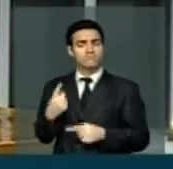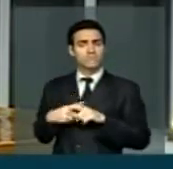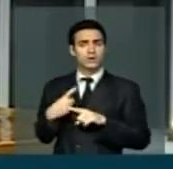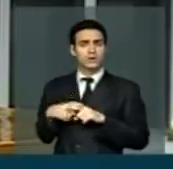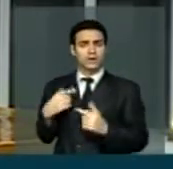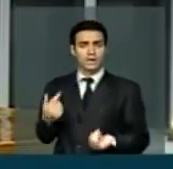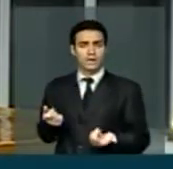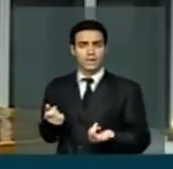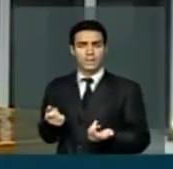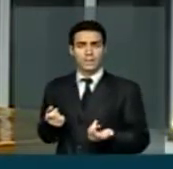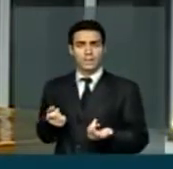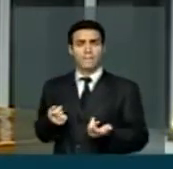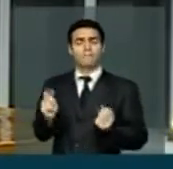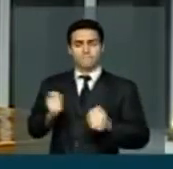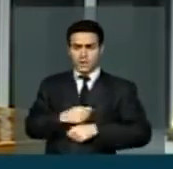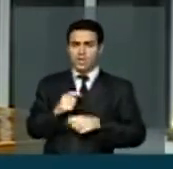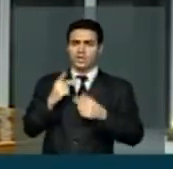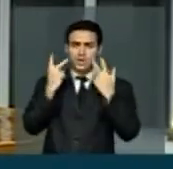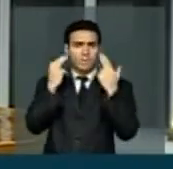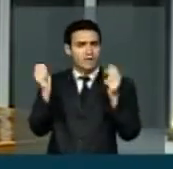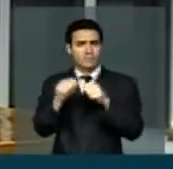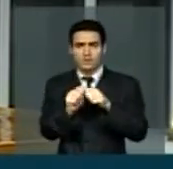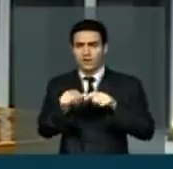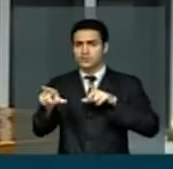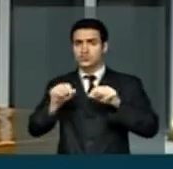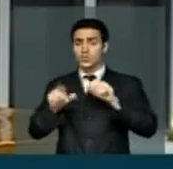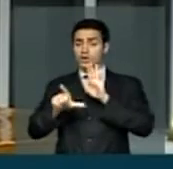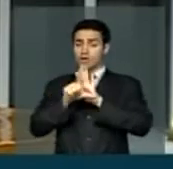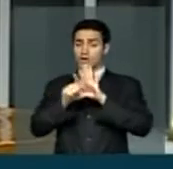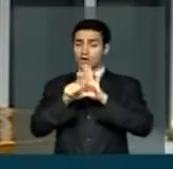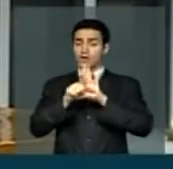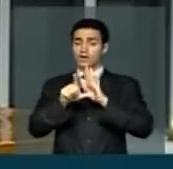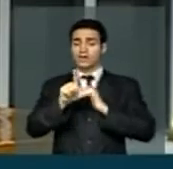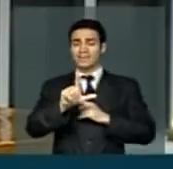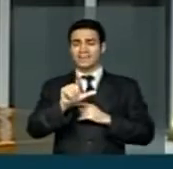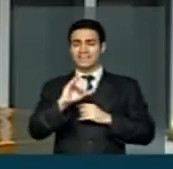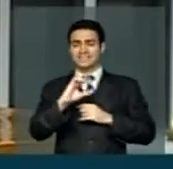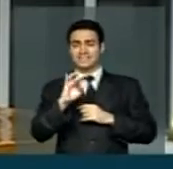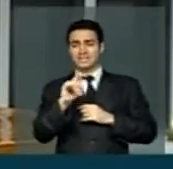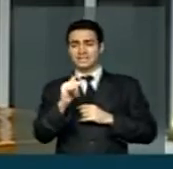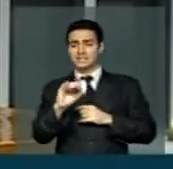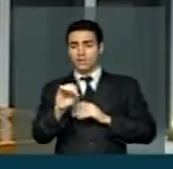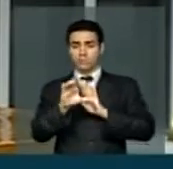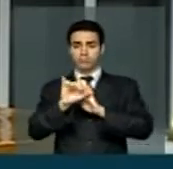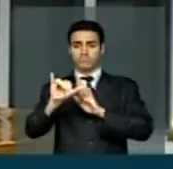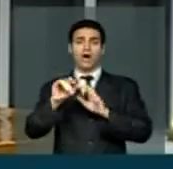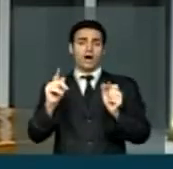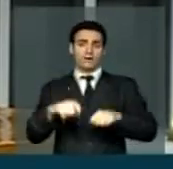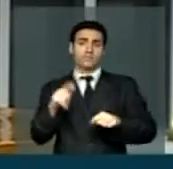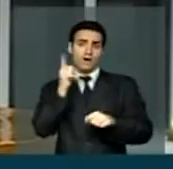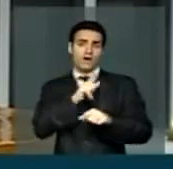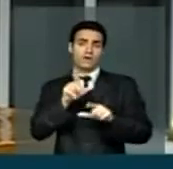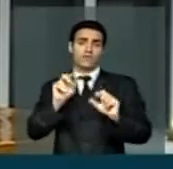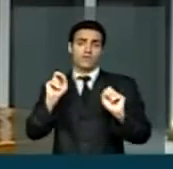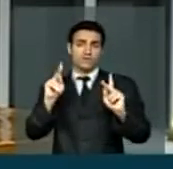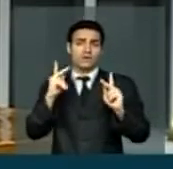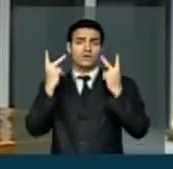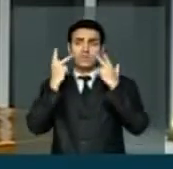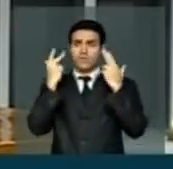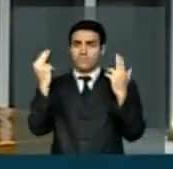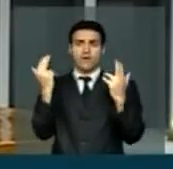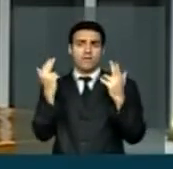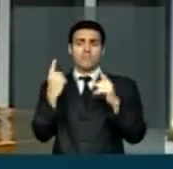a inexistência de um processo licitatório. Vemos, portanto, que ela está dentro da curva normal, numa